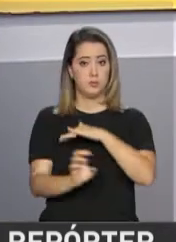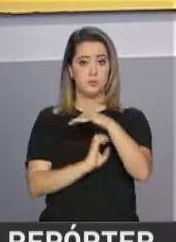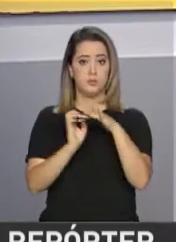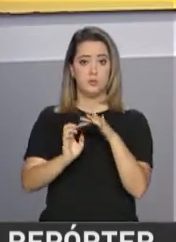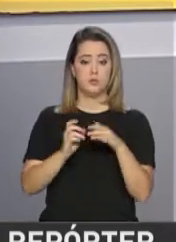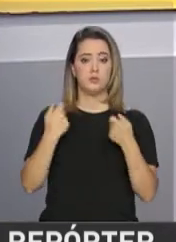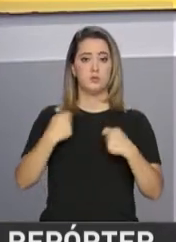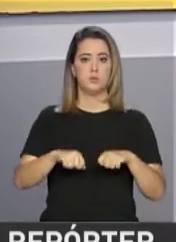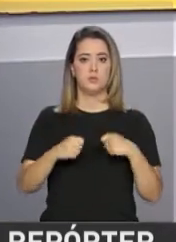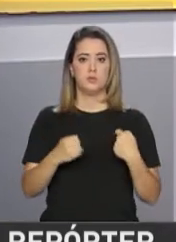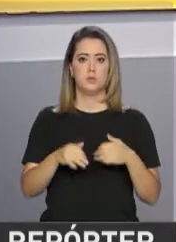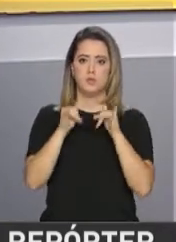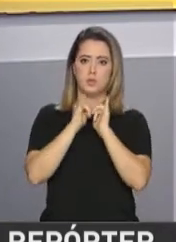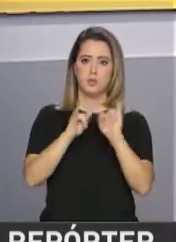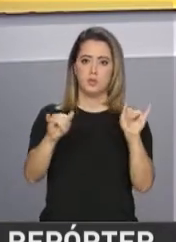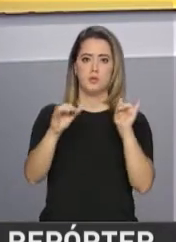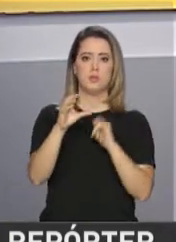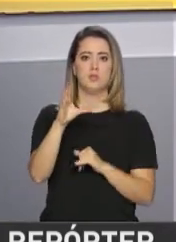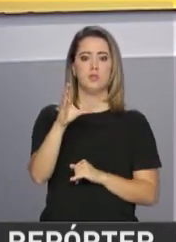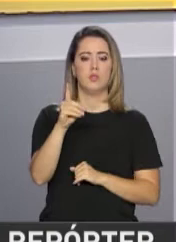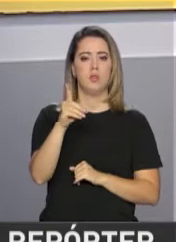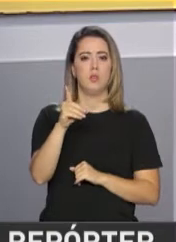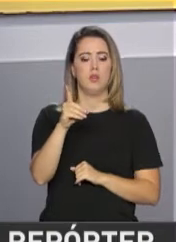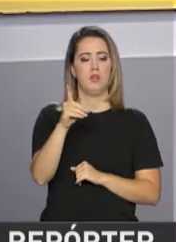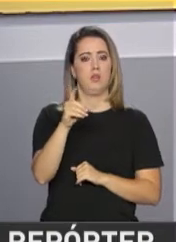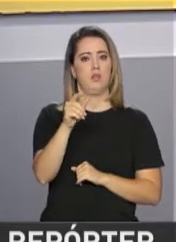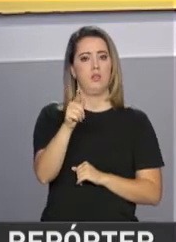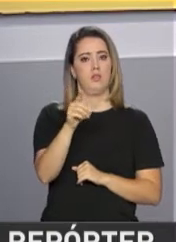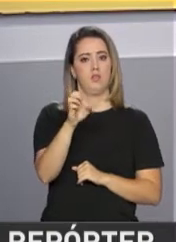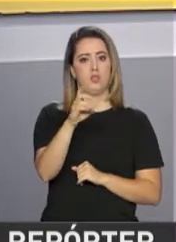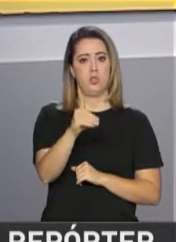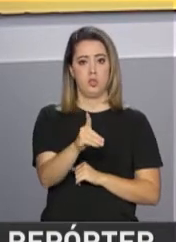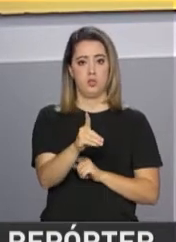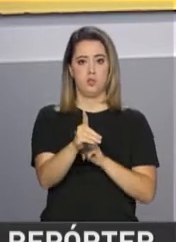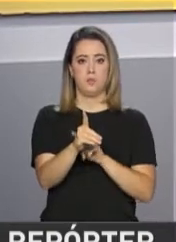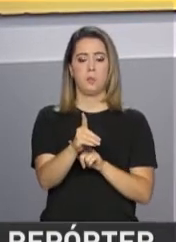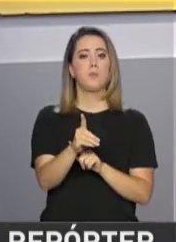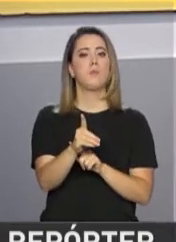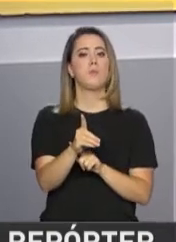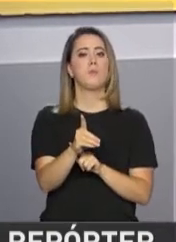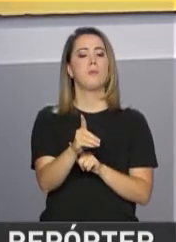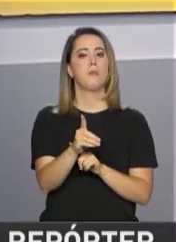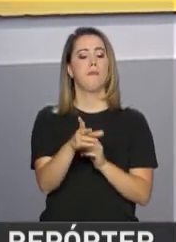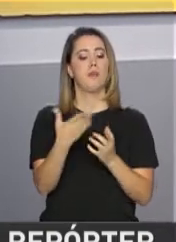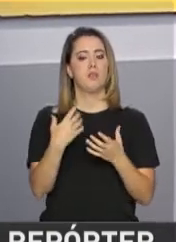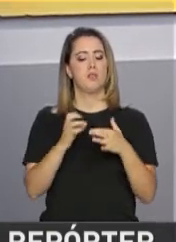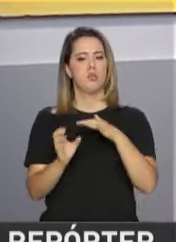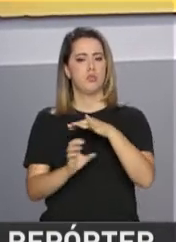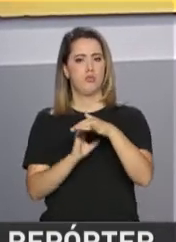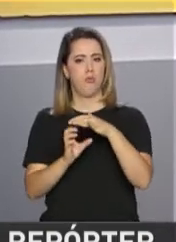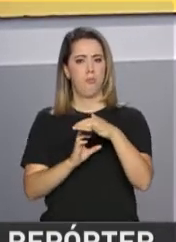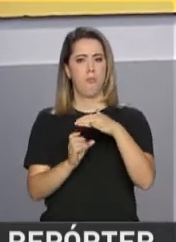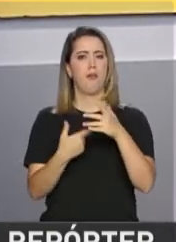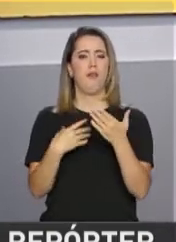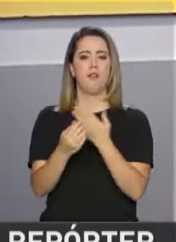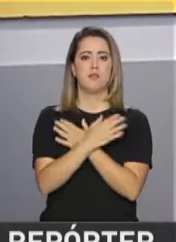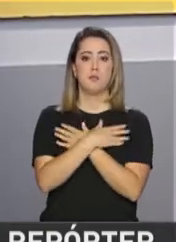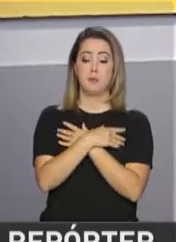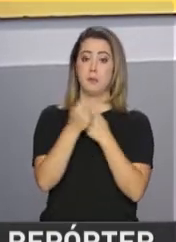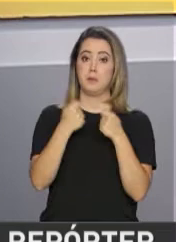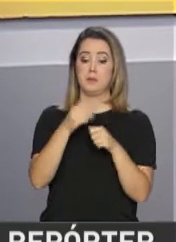não serão obrigadas a informar ao cadastro geral de empregados e desempregados caged a realização de exame toxicológico